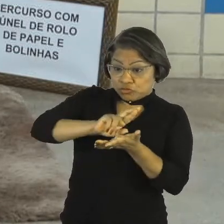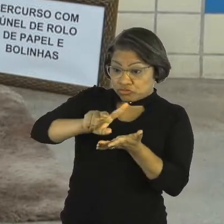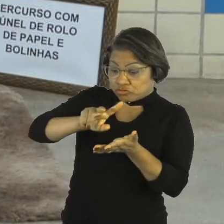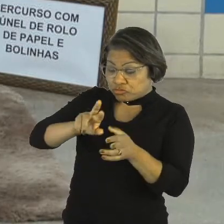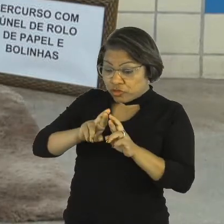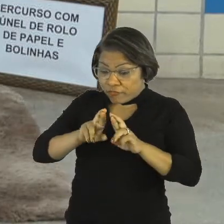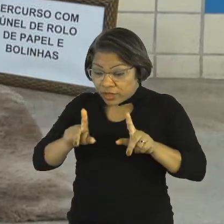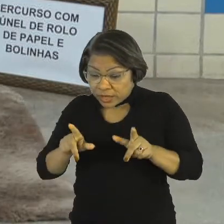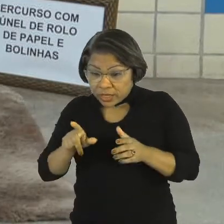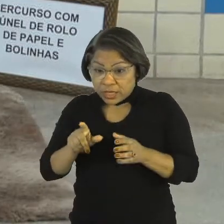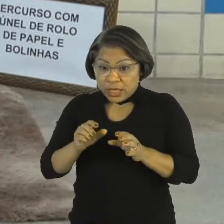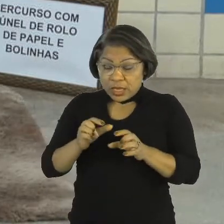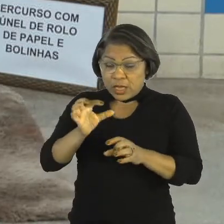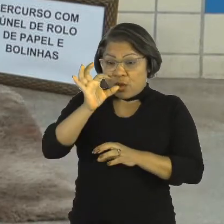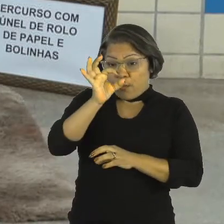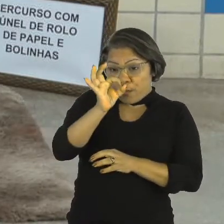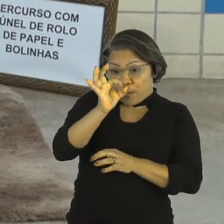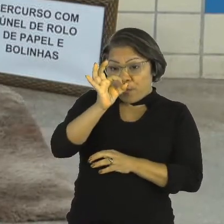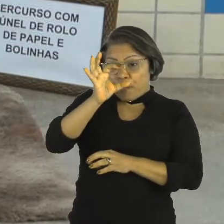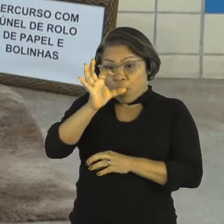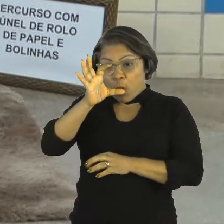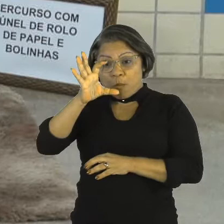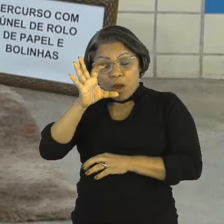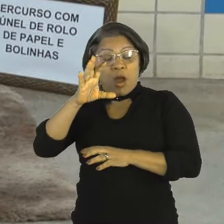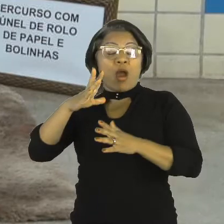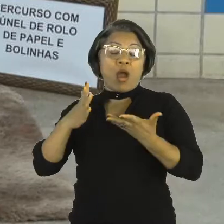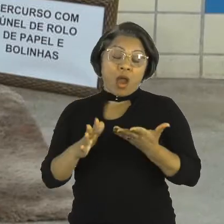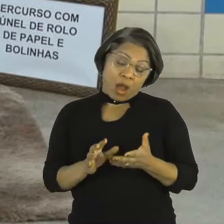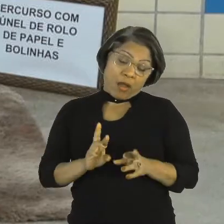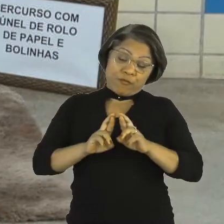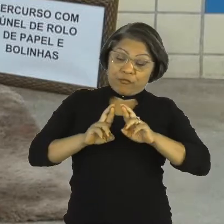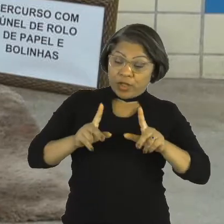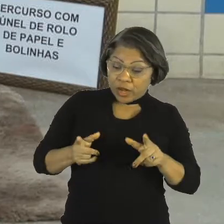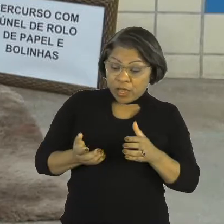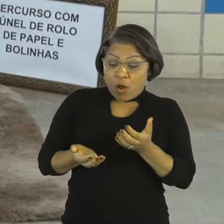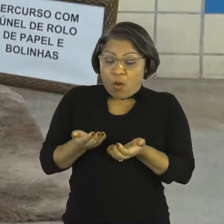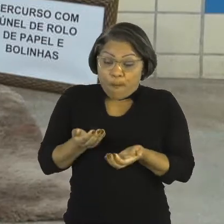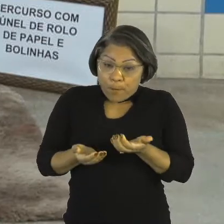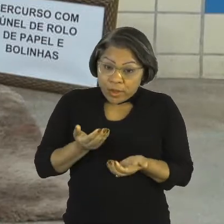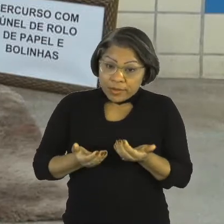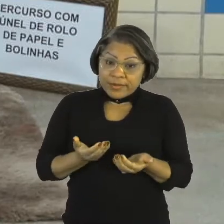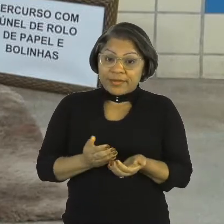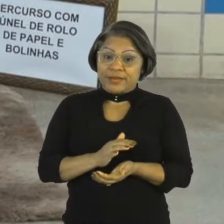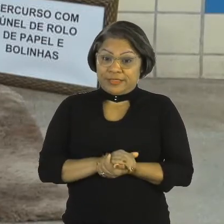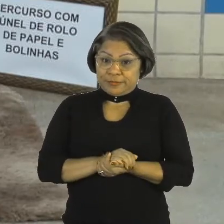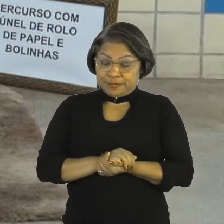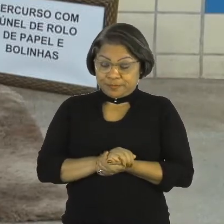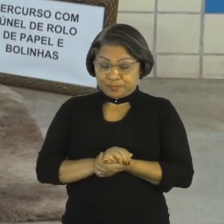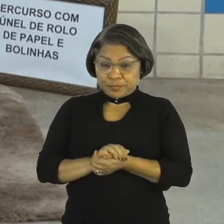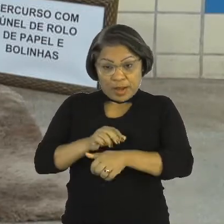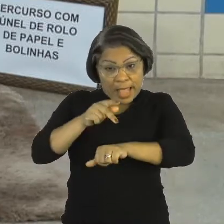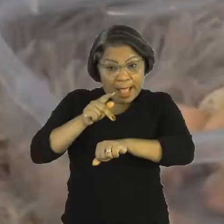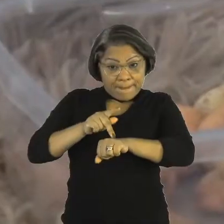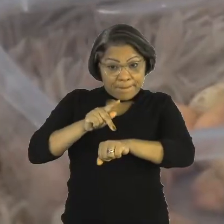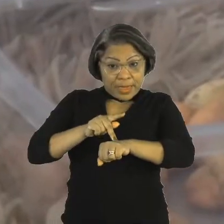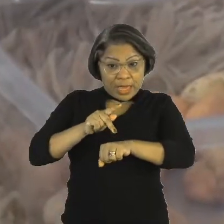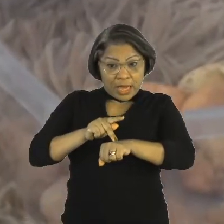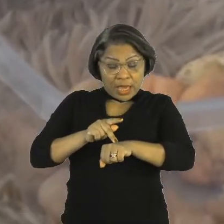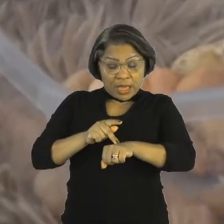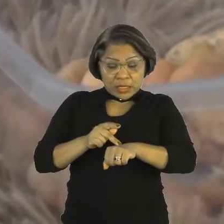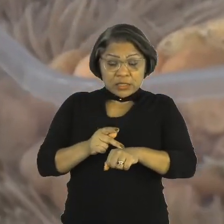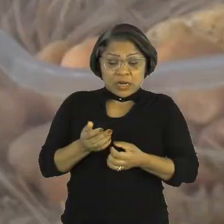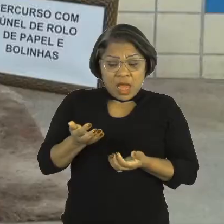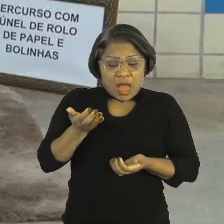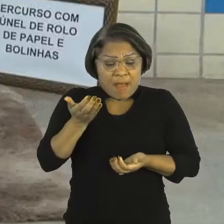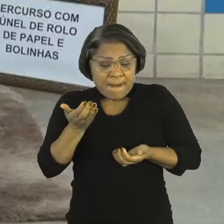tamanhos, mostre para ele a diferença, o peso. A pedrinha, por exemplo, a pedra é mais pesada do que